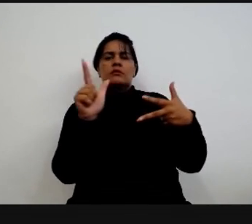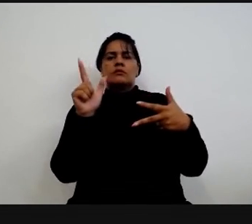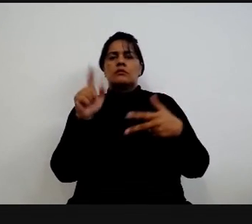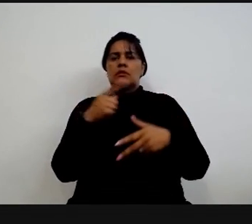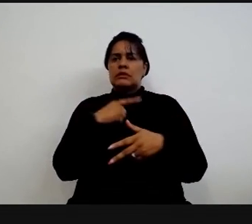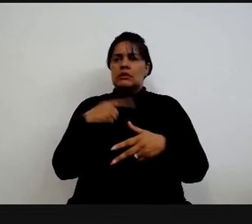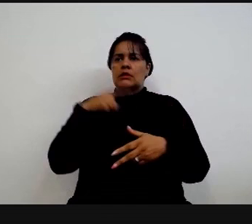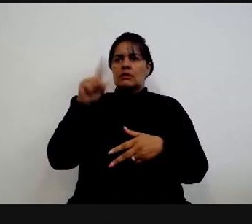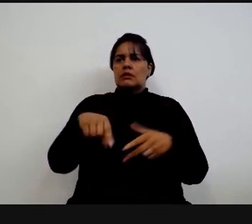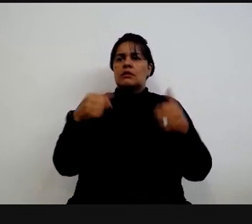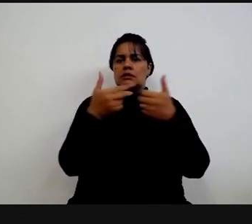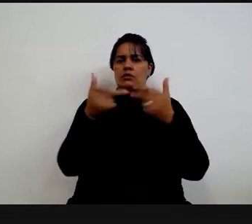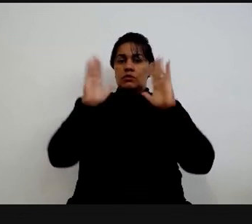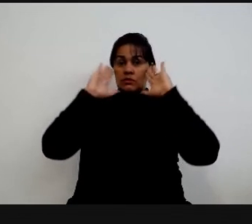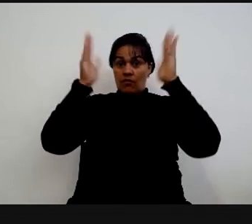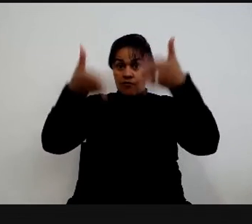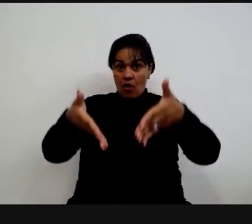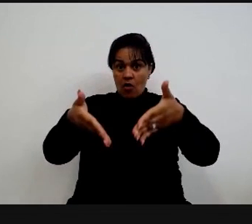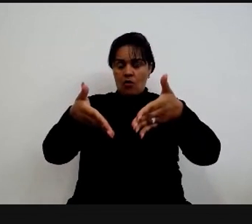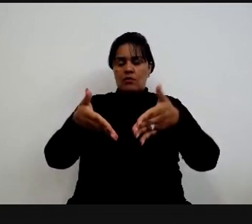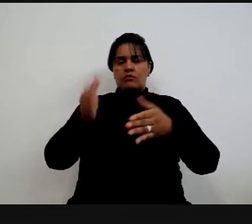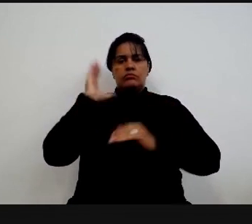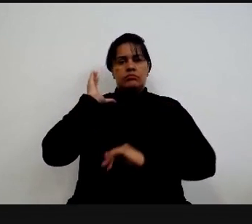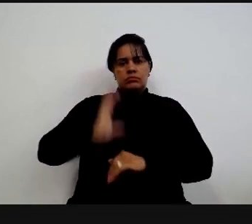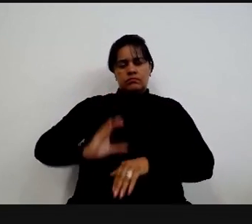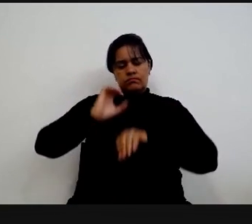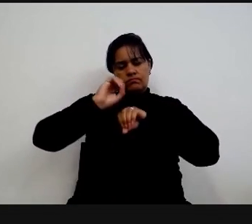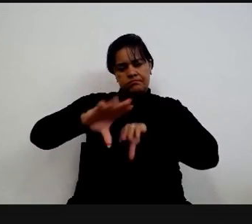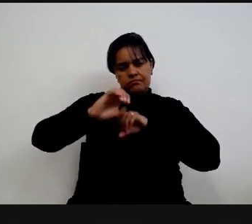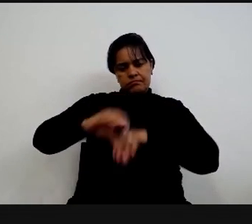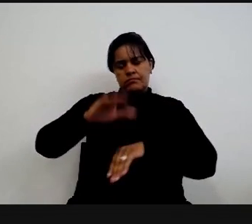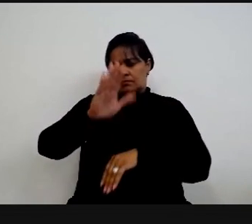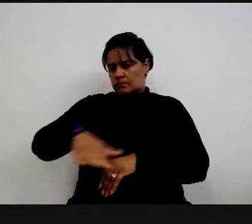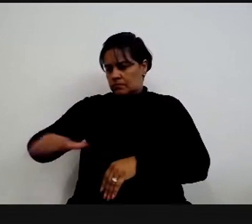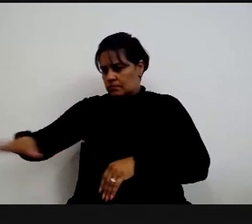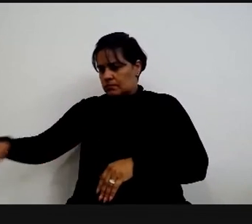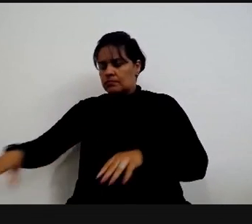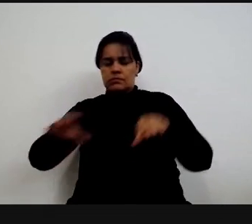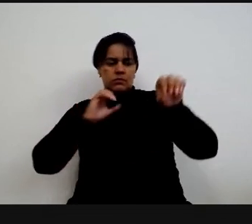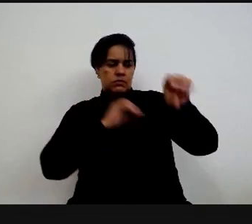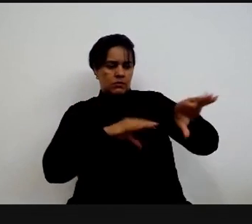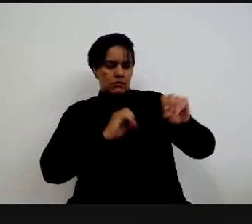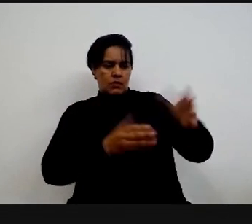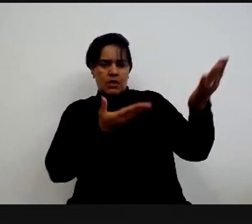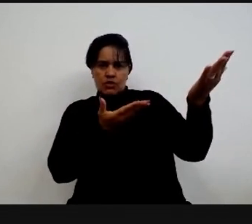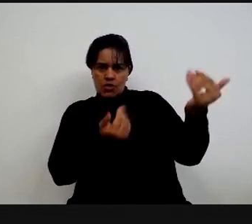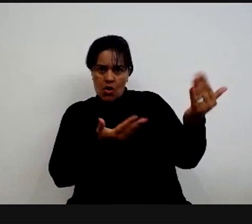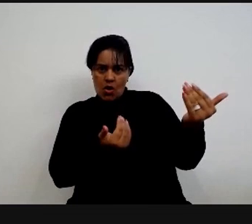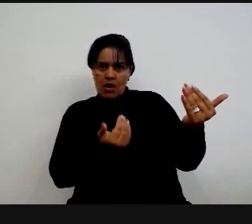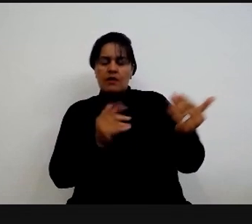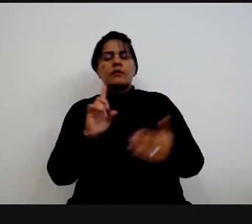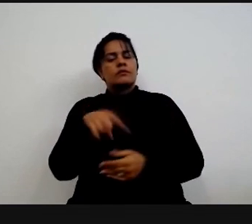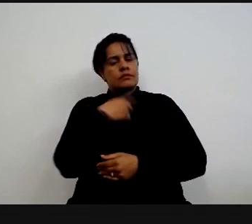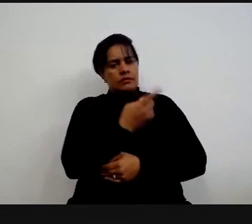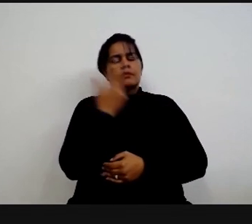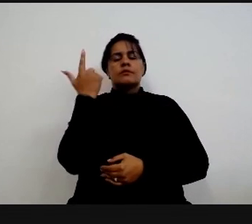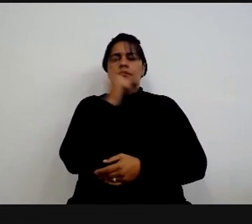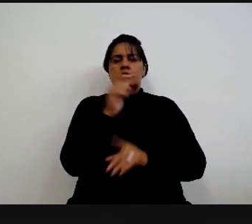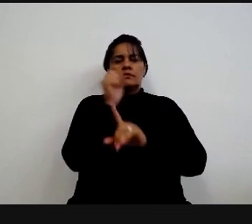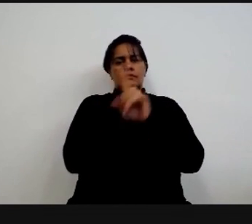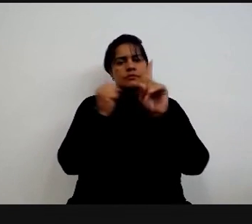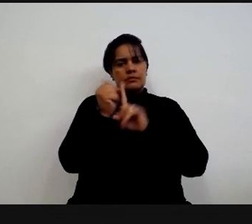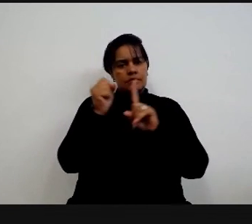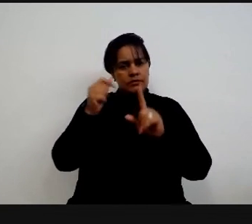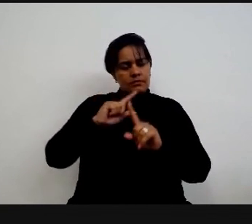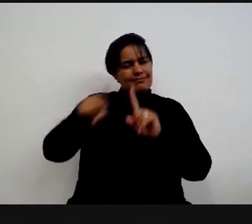essas ações voltadas para a cidadania, para educar as nossas crianças, educar os nossos adolescentes, a gente está criando uma